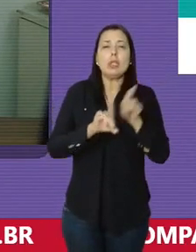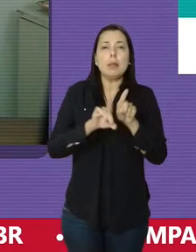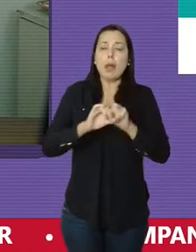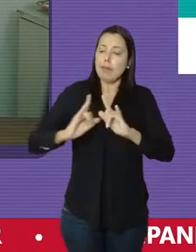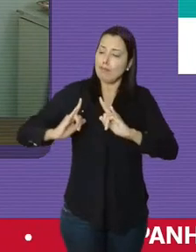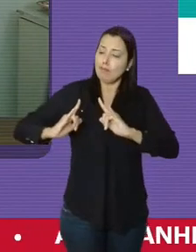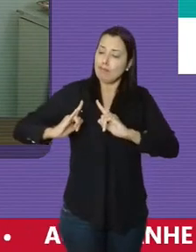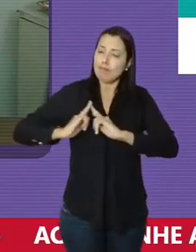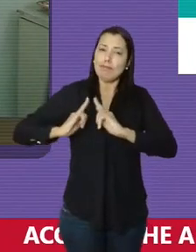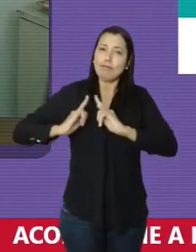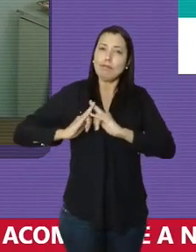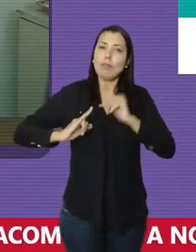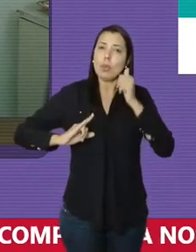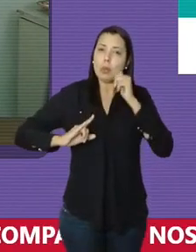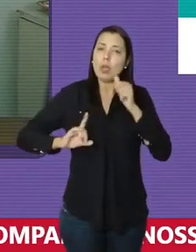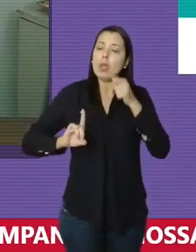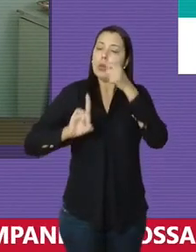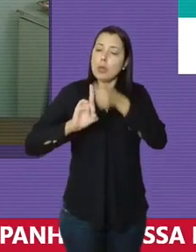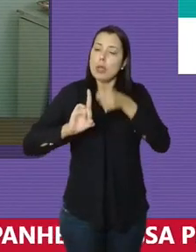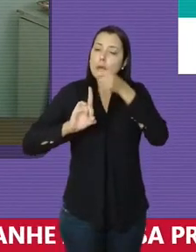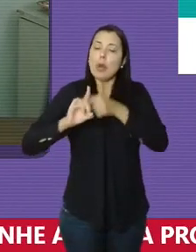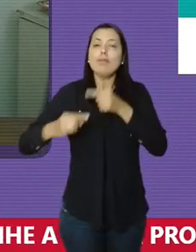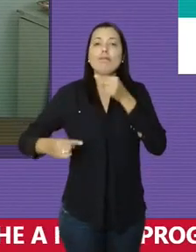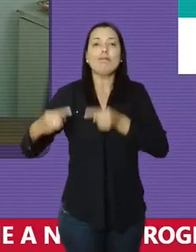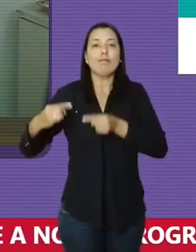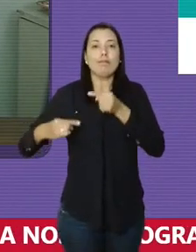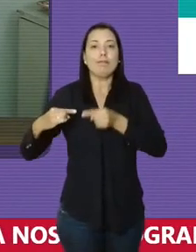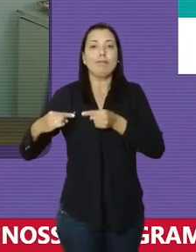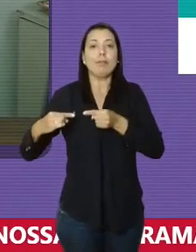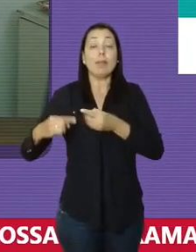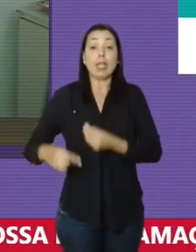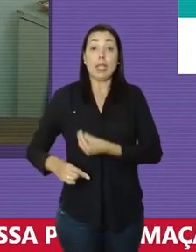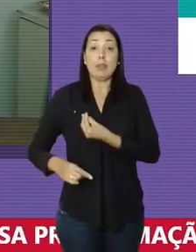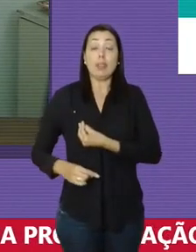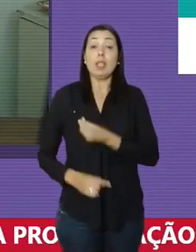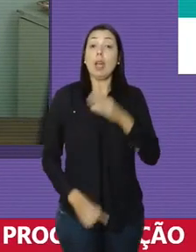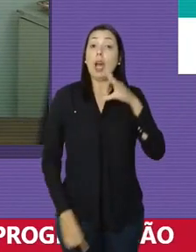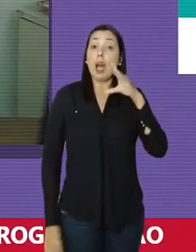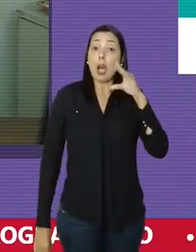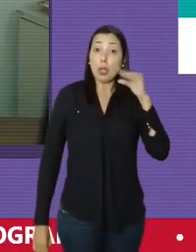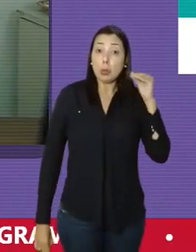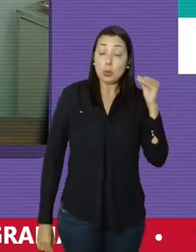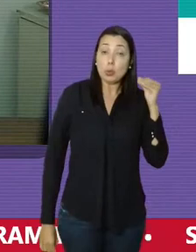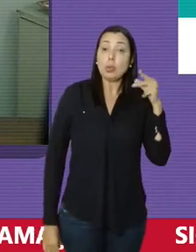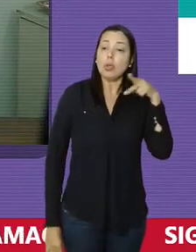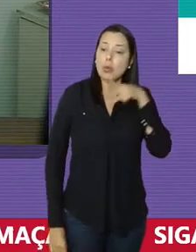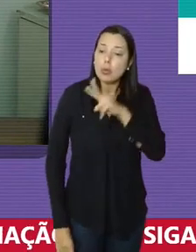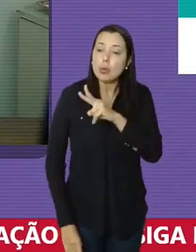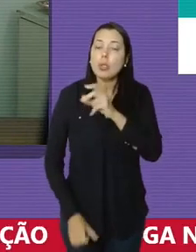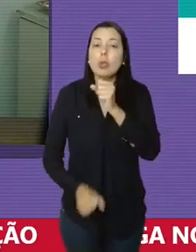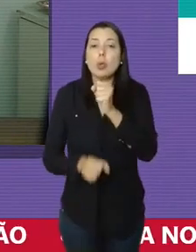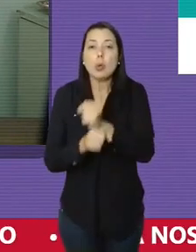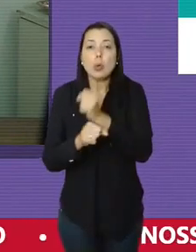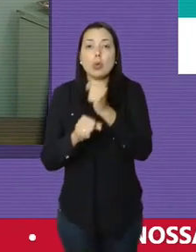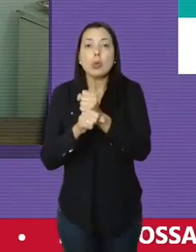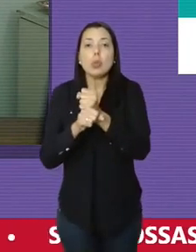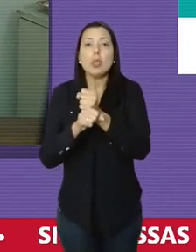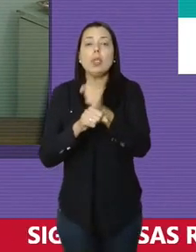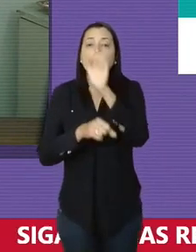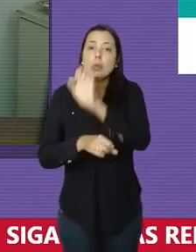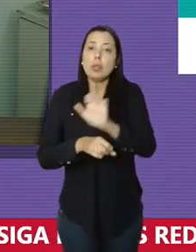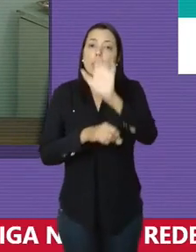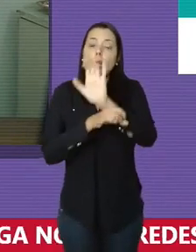companheiras, mulheres e militantes políticas. Na vida adulta, continuei lutando para construir um Estado